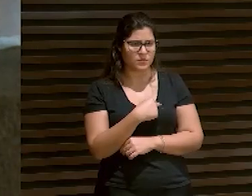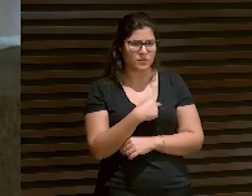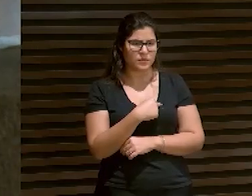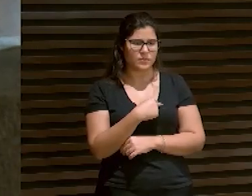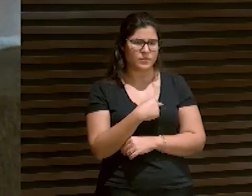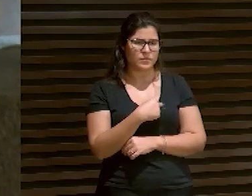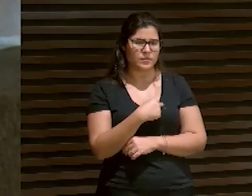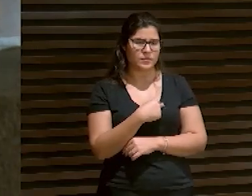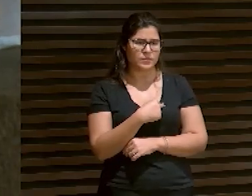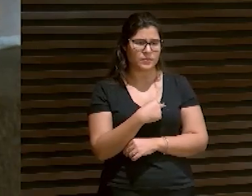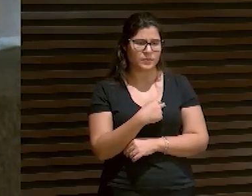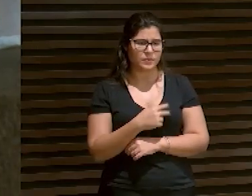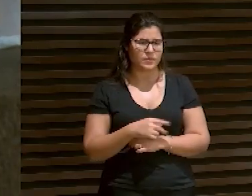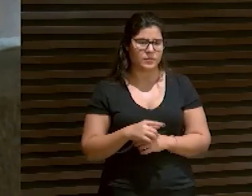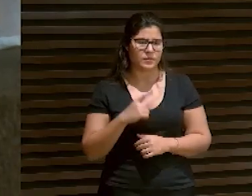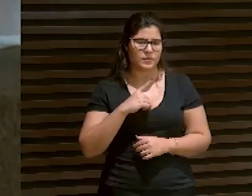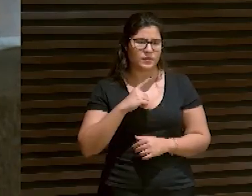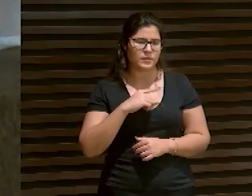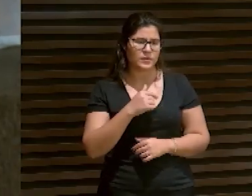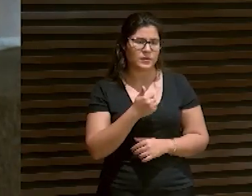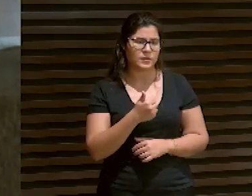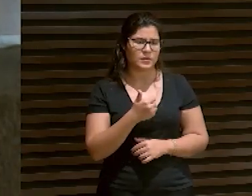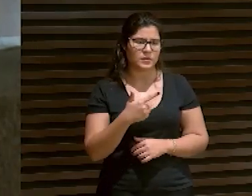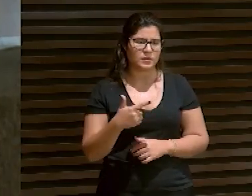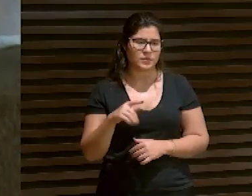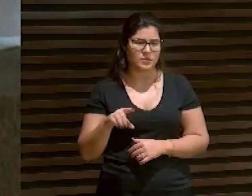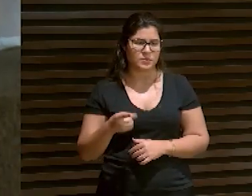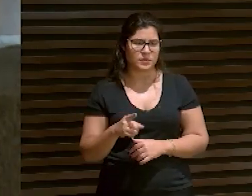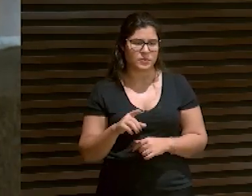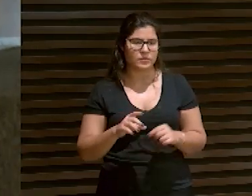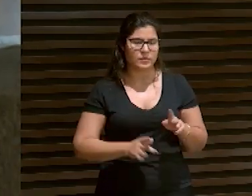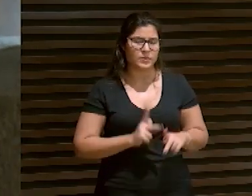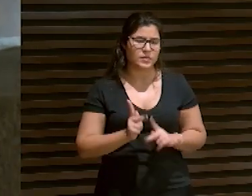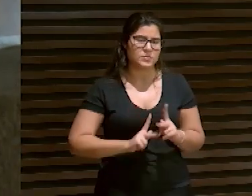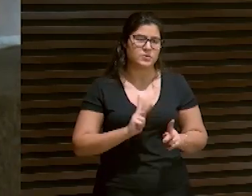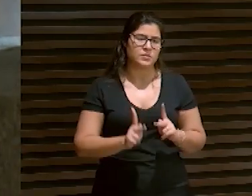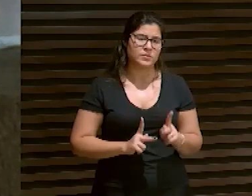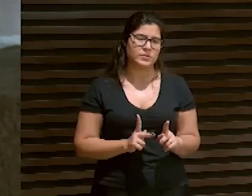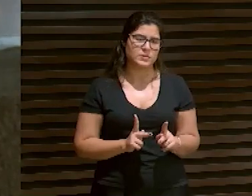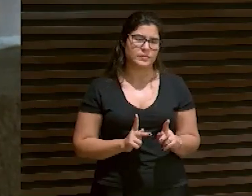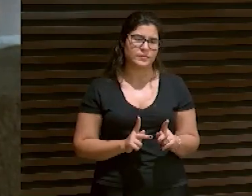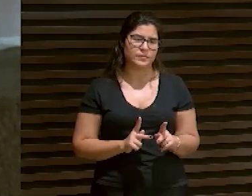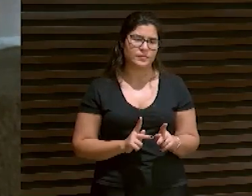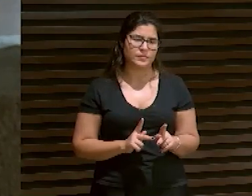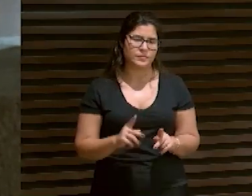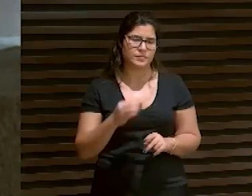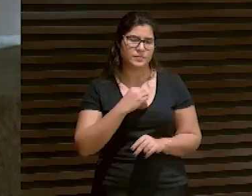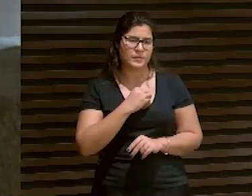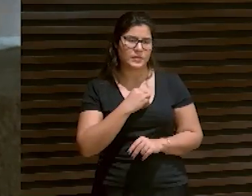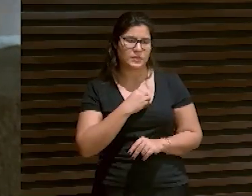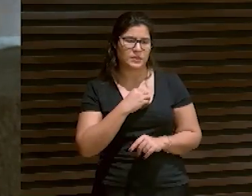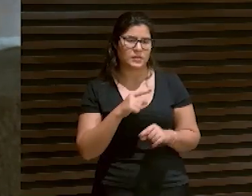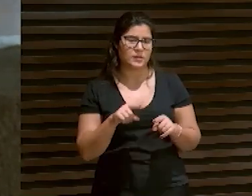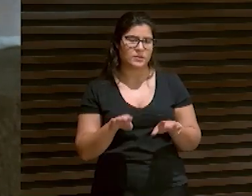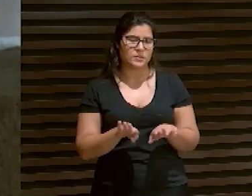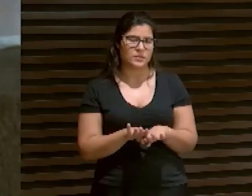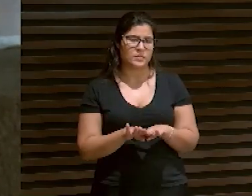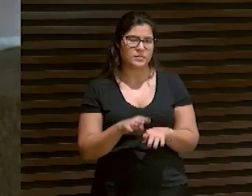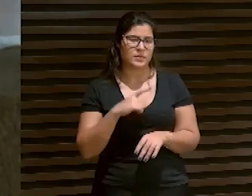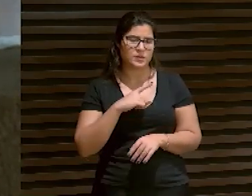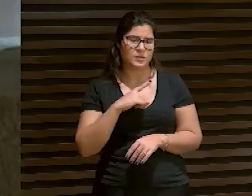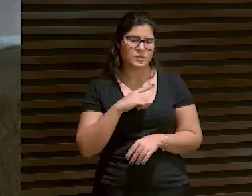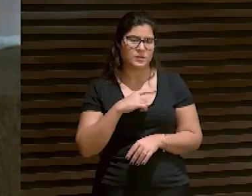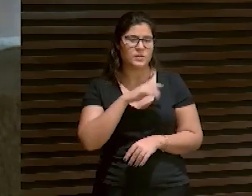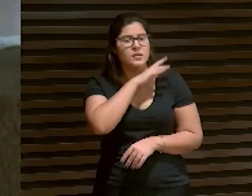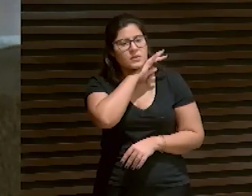muitos animais? E temos aqui, irmãos, o chamado daquele que é enviado pelo Senhor, de que ele deve